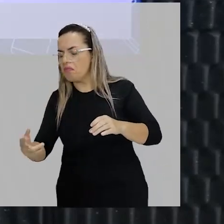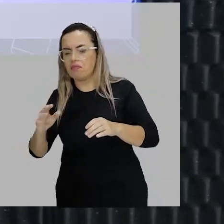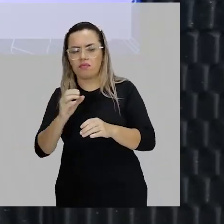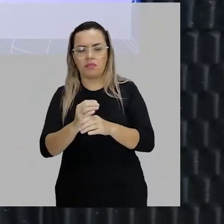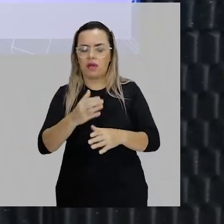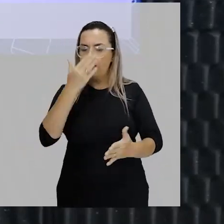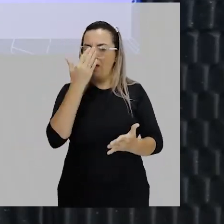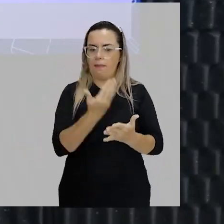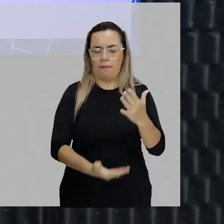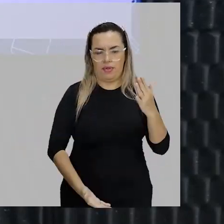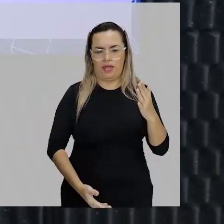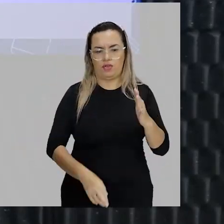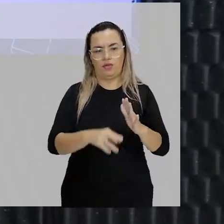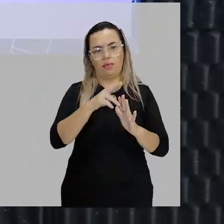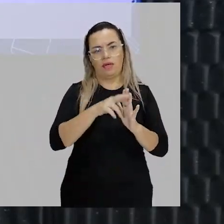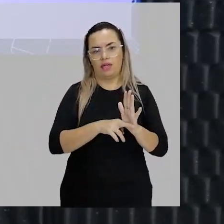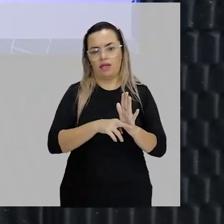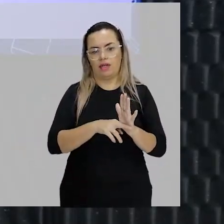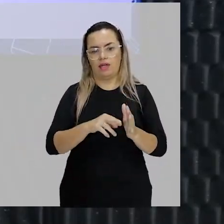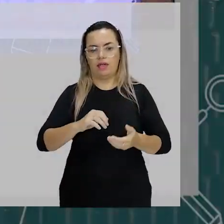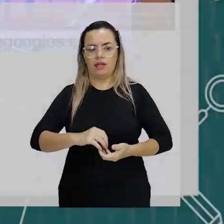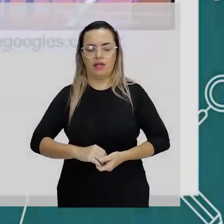da disputa, certo?